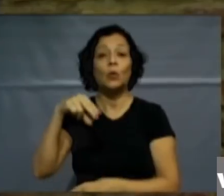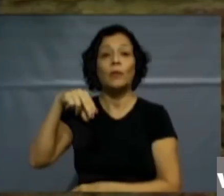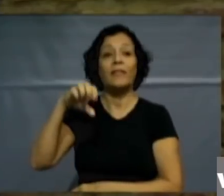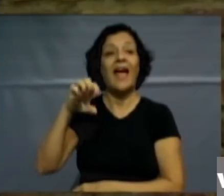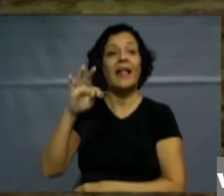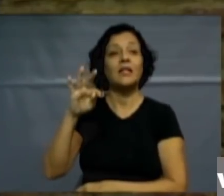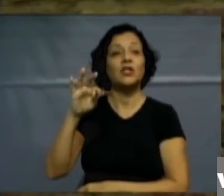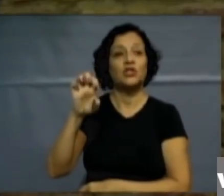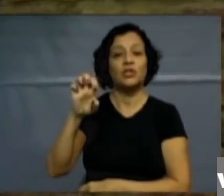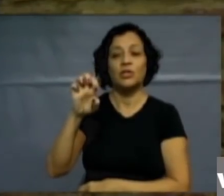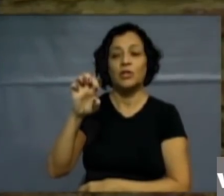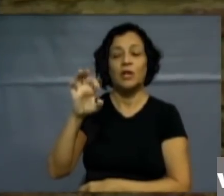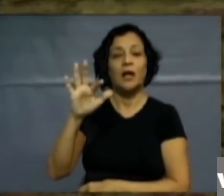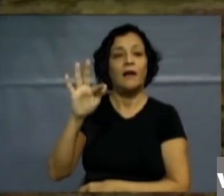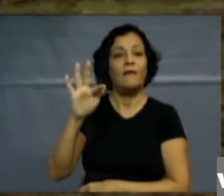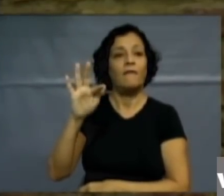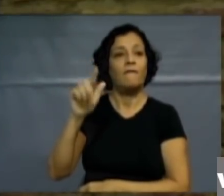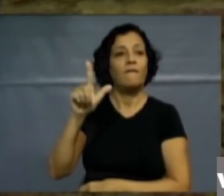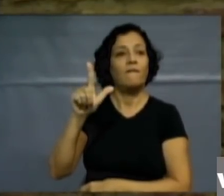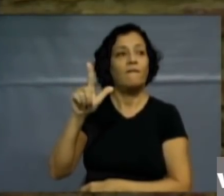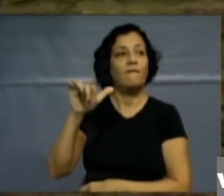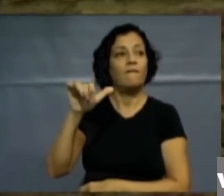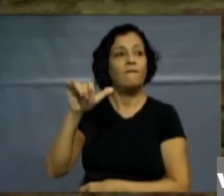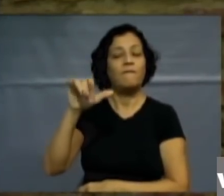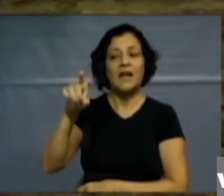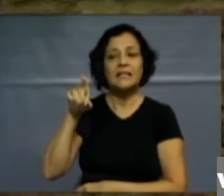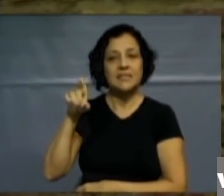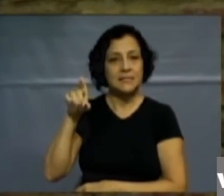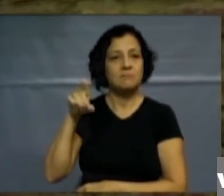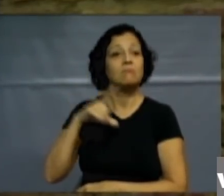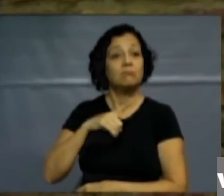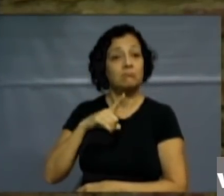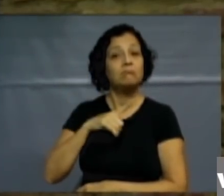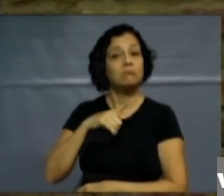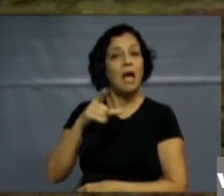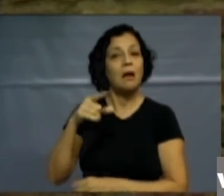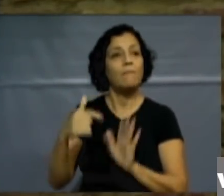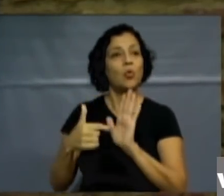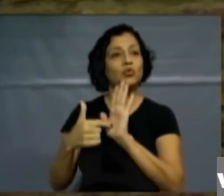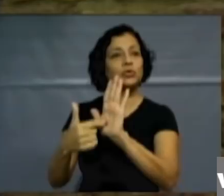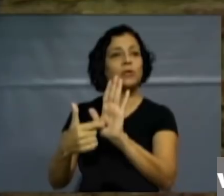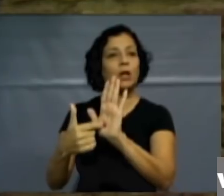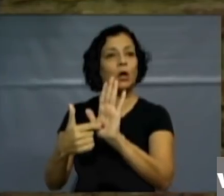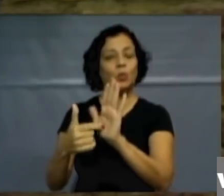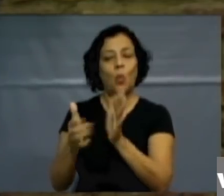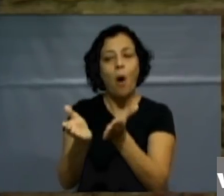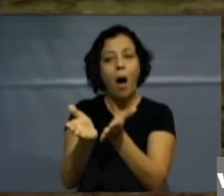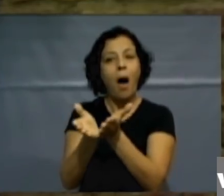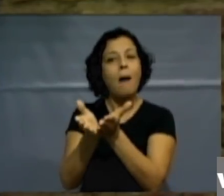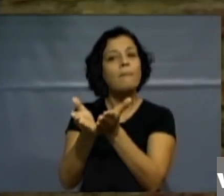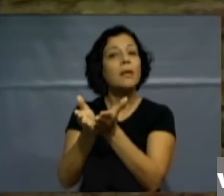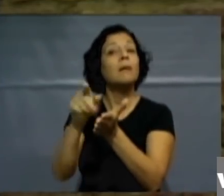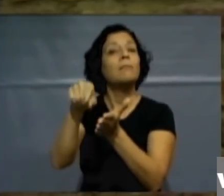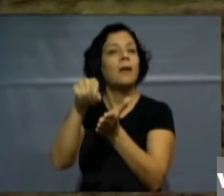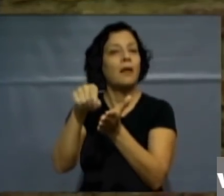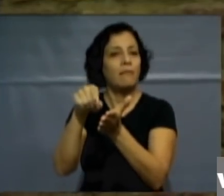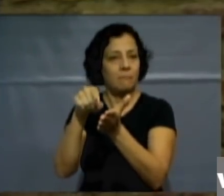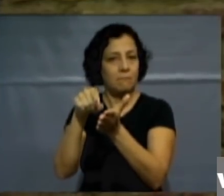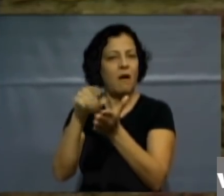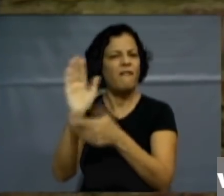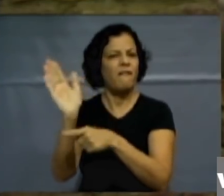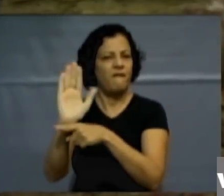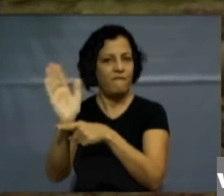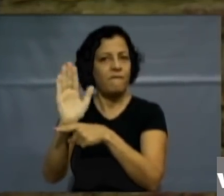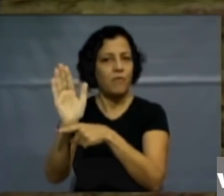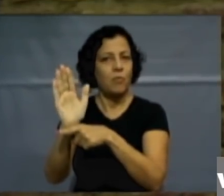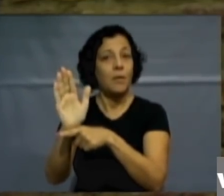tem, que é muito importante a referência visual, mesmo sendo uma obra de ficção, né, para a gente conseguir fazer os links com aquilo que a